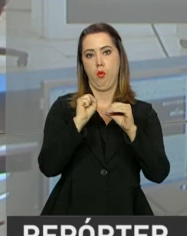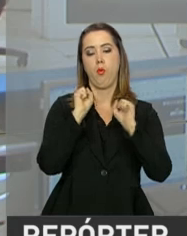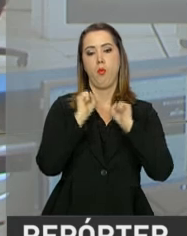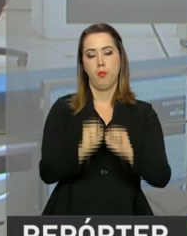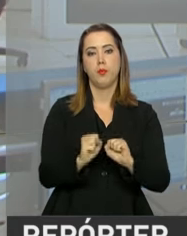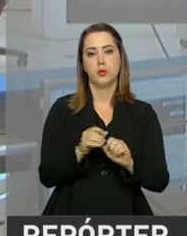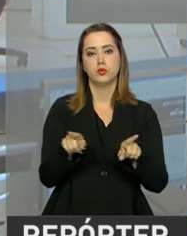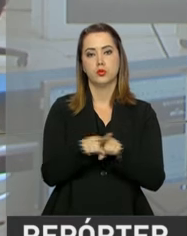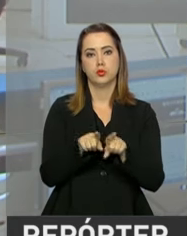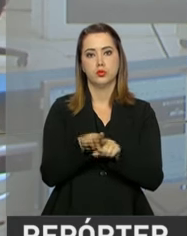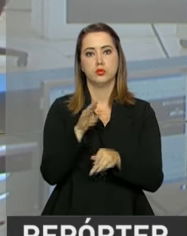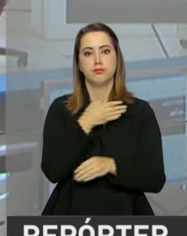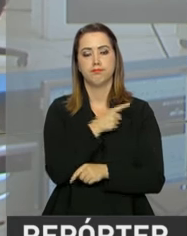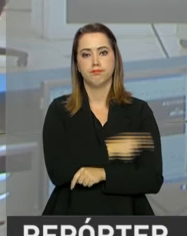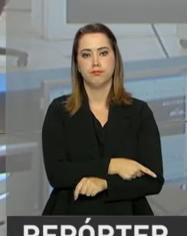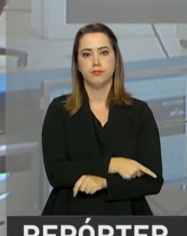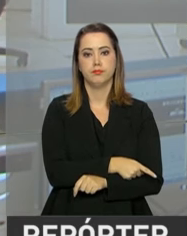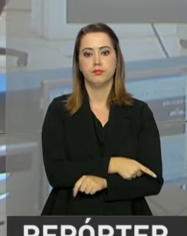curi@defesa.gov.br.